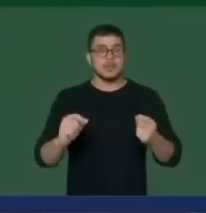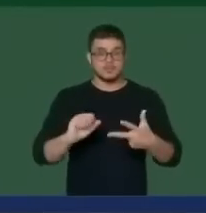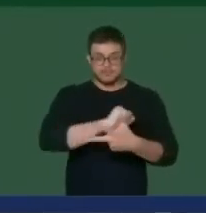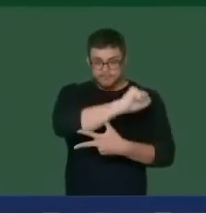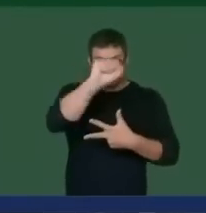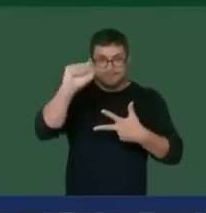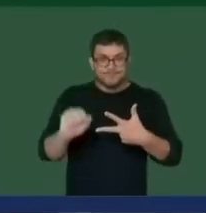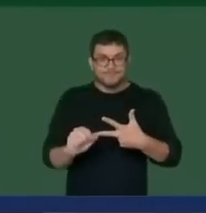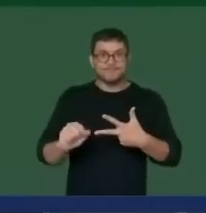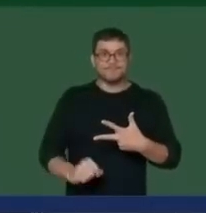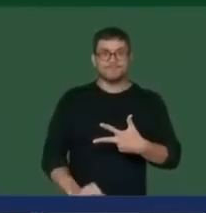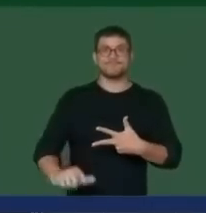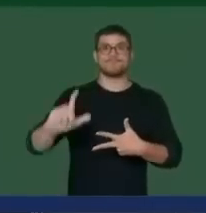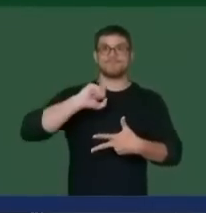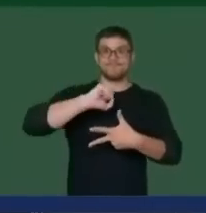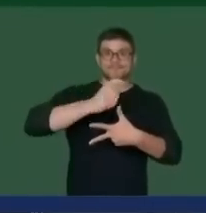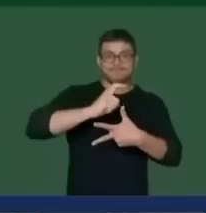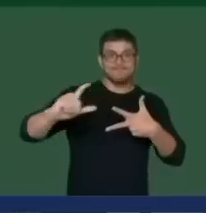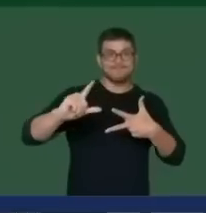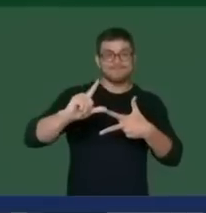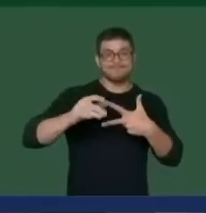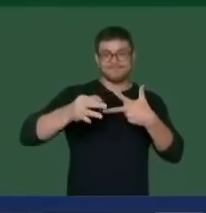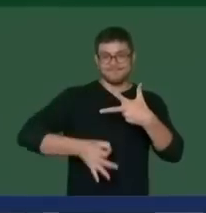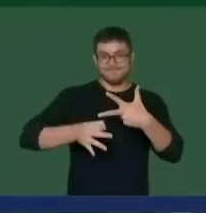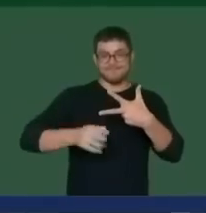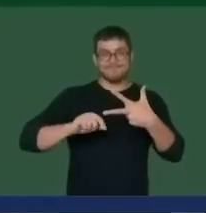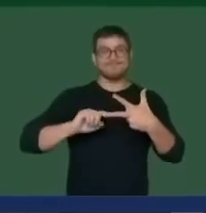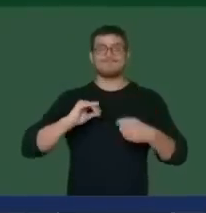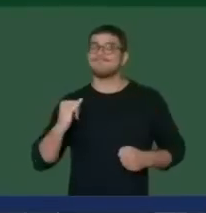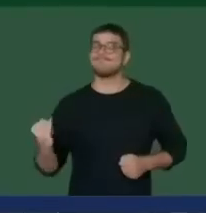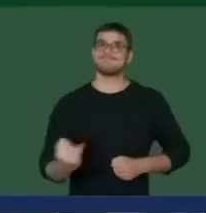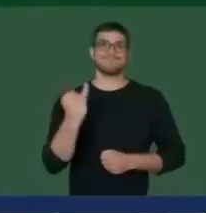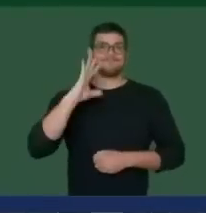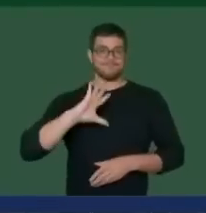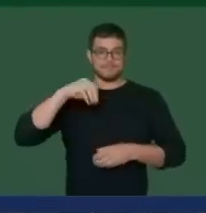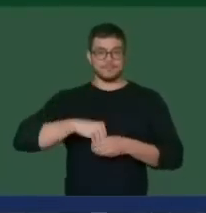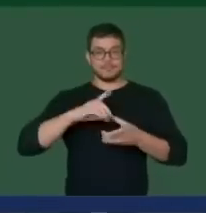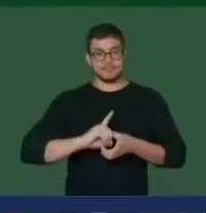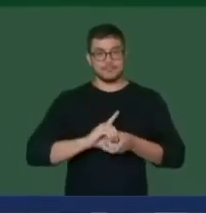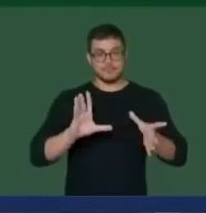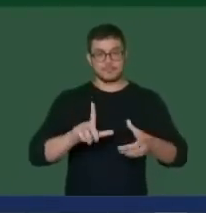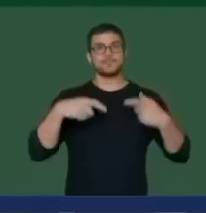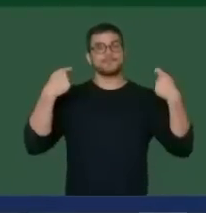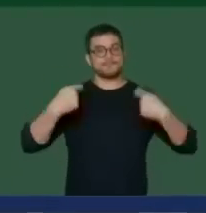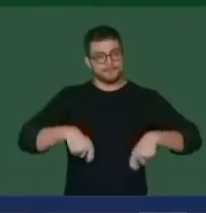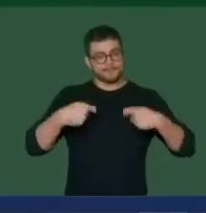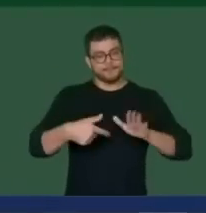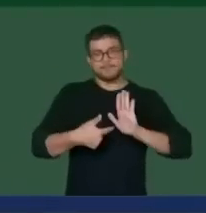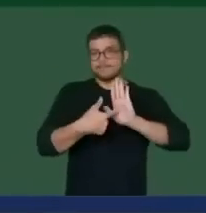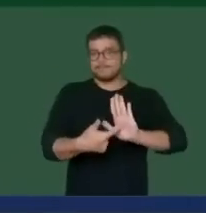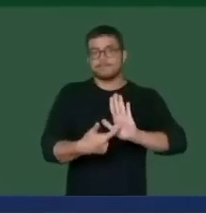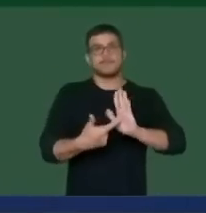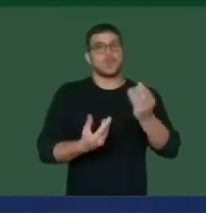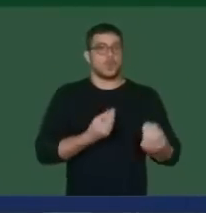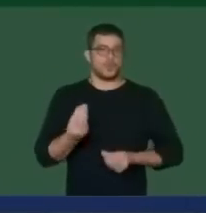os poderes da República, pilares da nossa democracia, devem dar o exemplo. É hora de